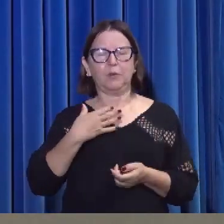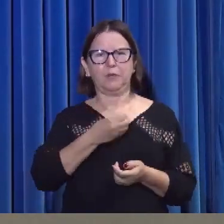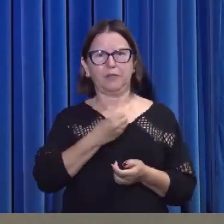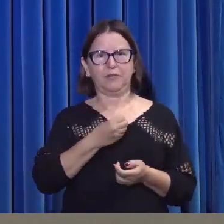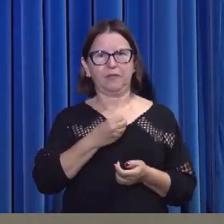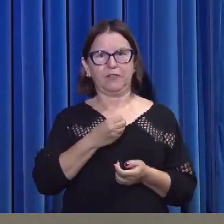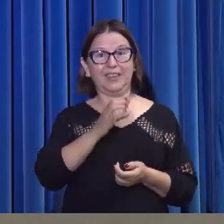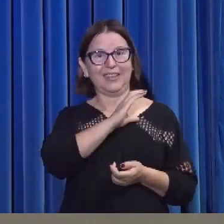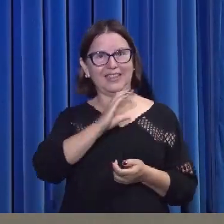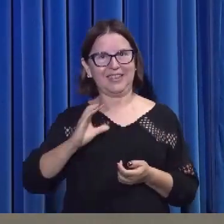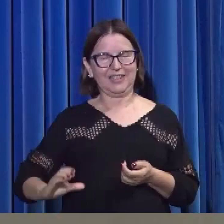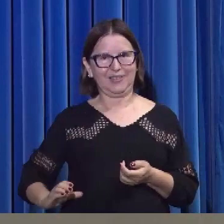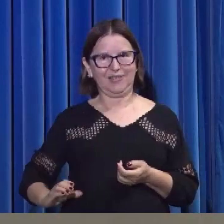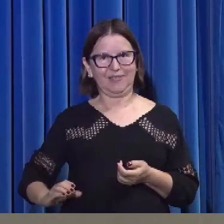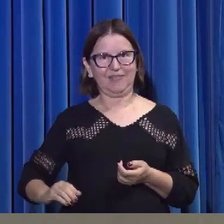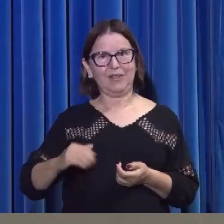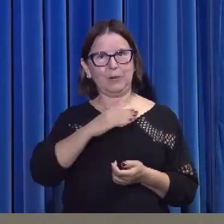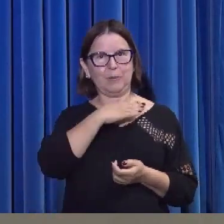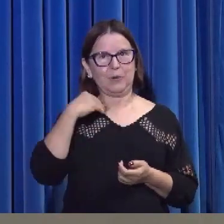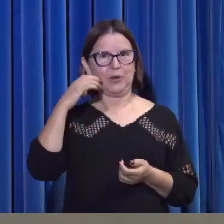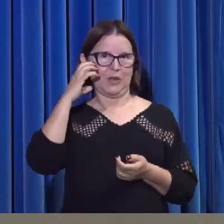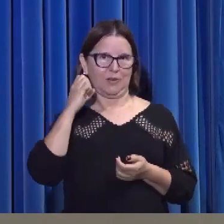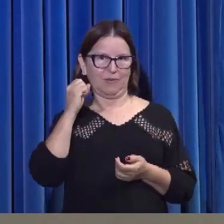o morrer é lucro.